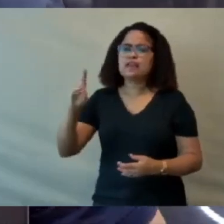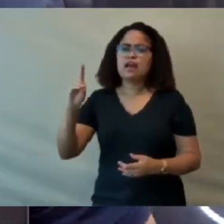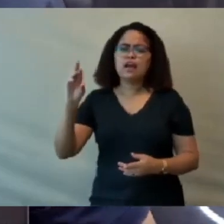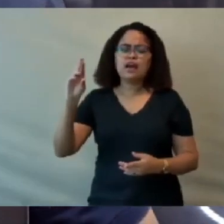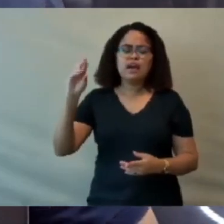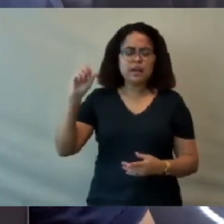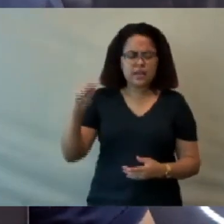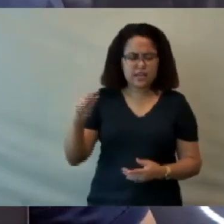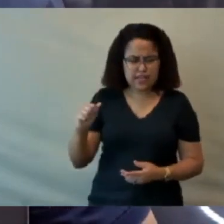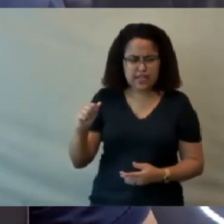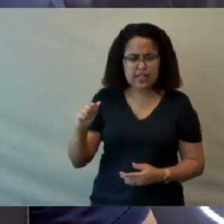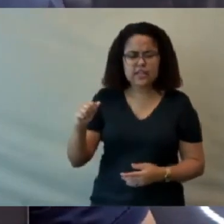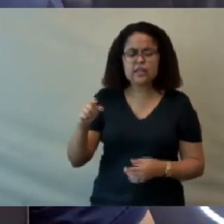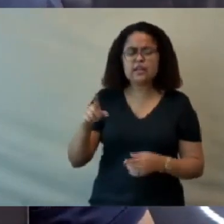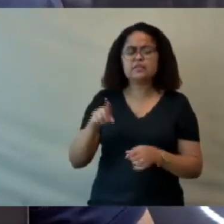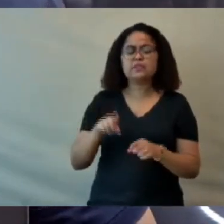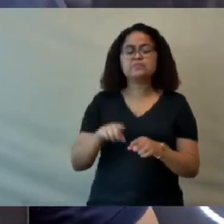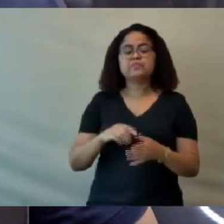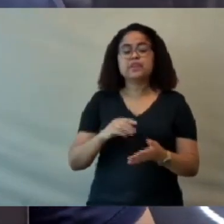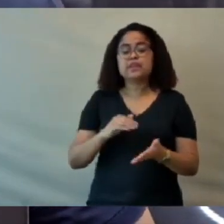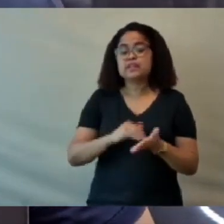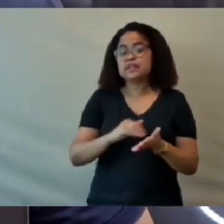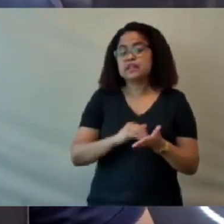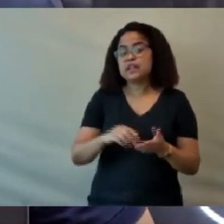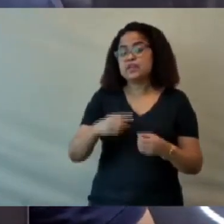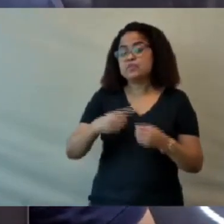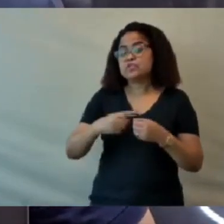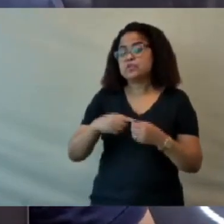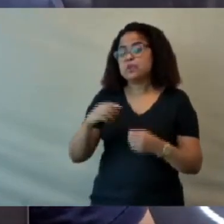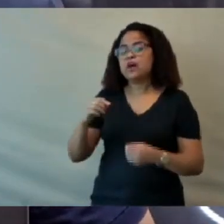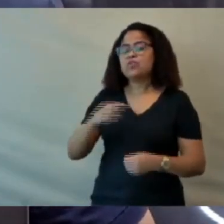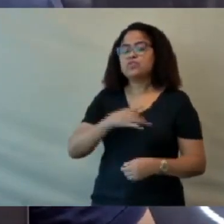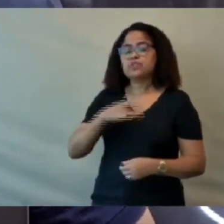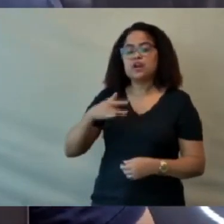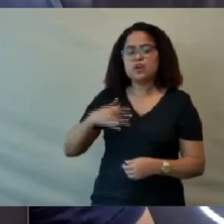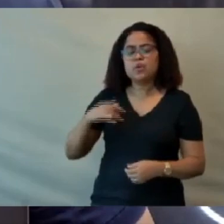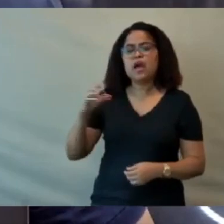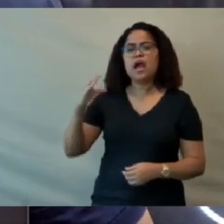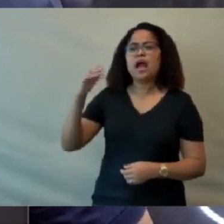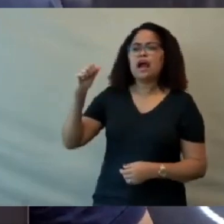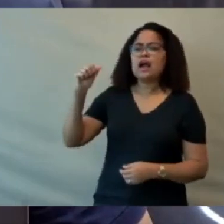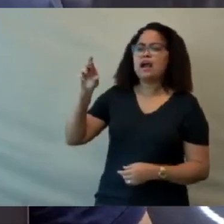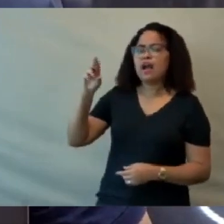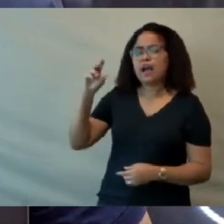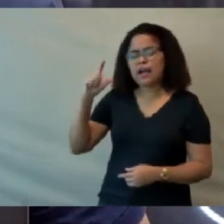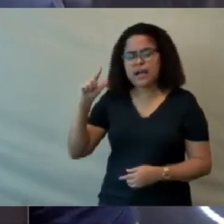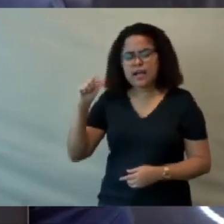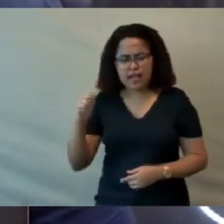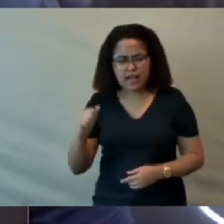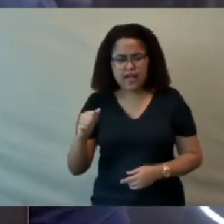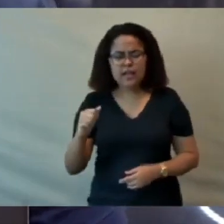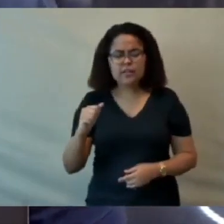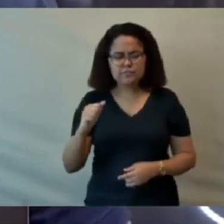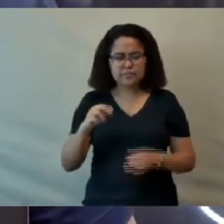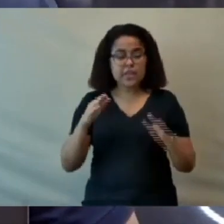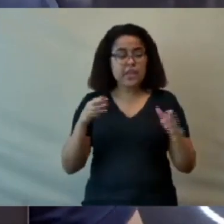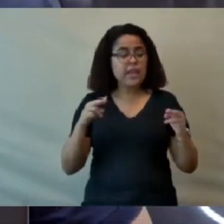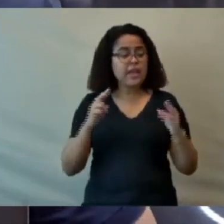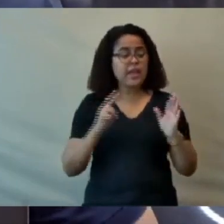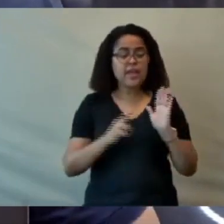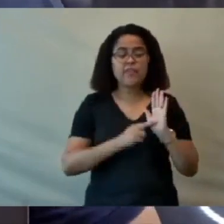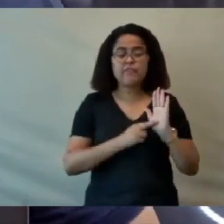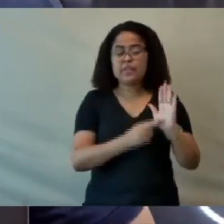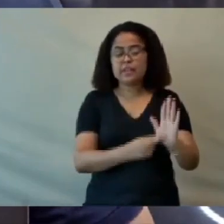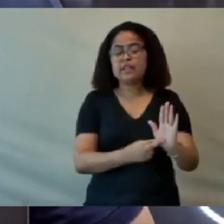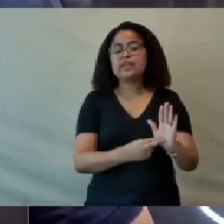Municipal de Saúde Carla Giacomin referência técnica saúde da pessoa idosa Secretaria Municipal de